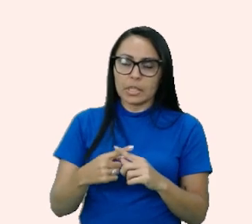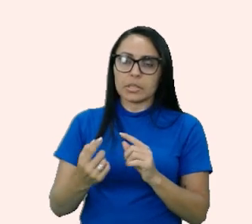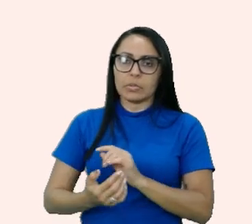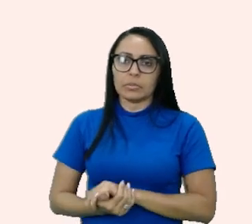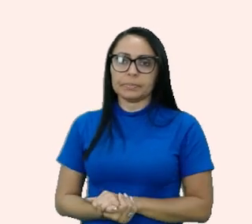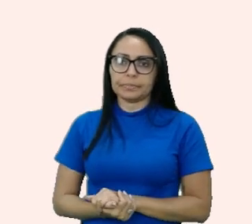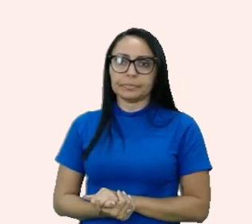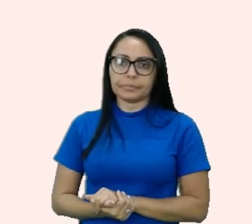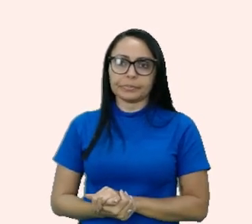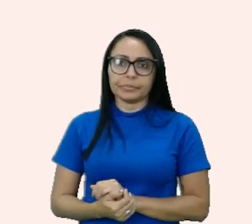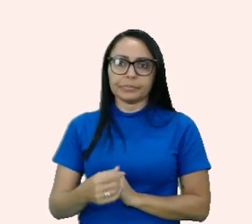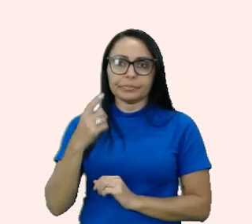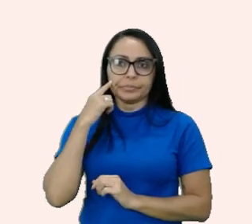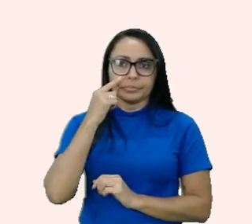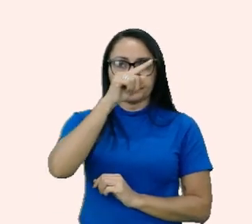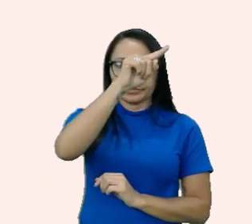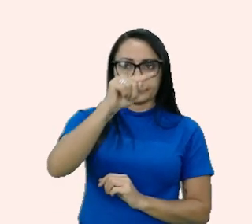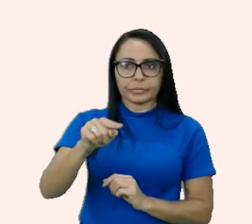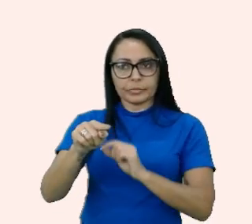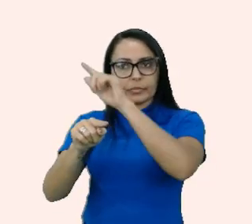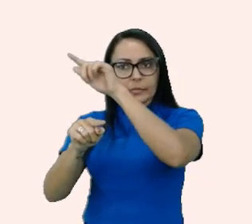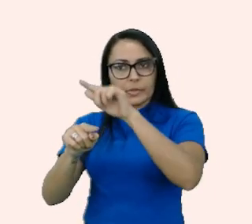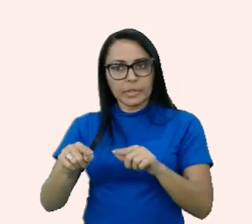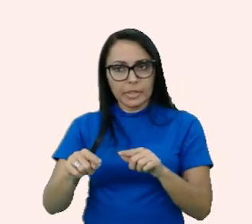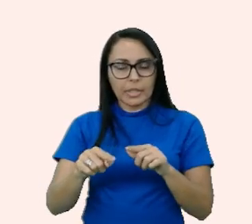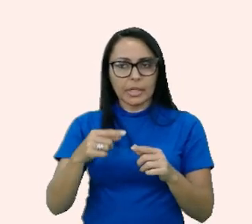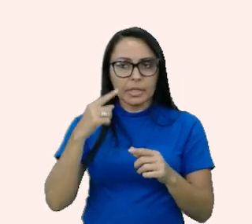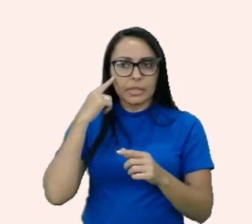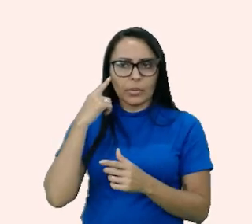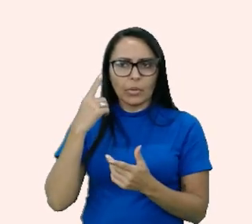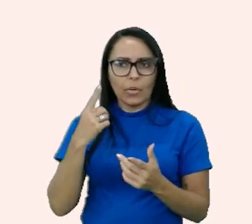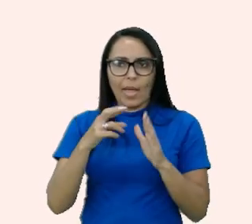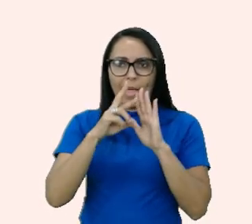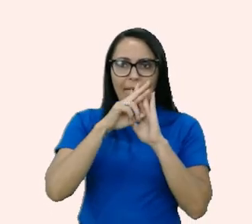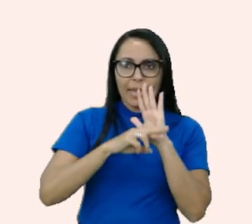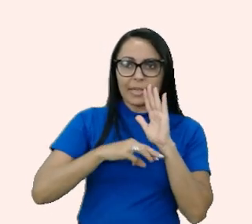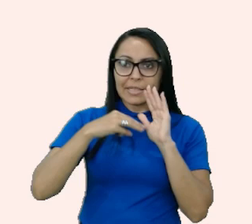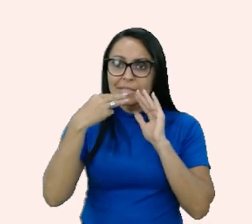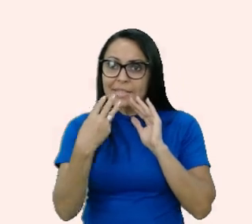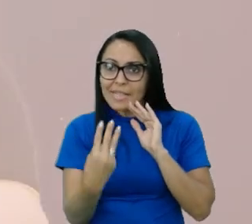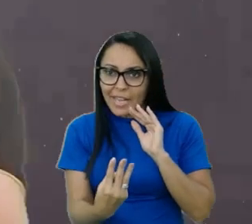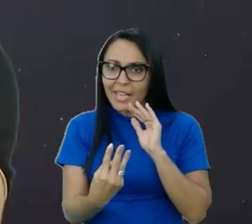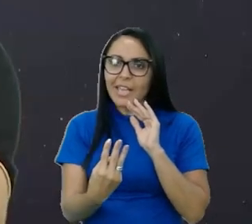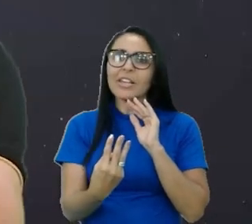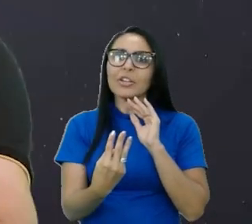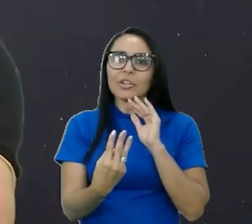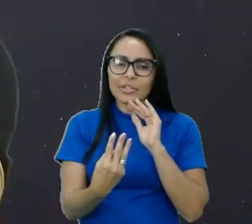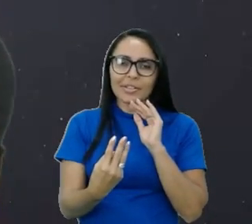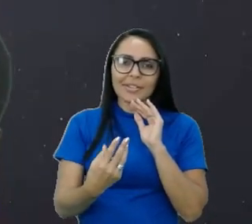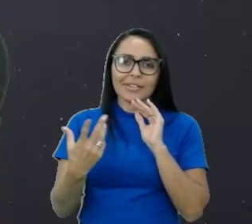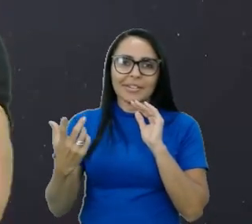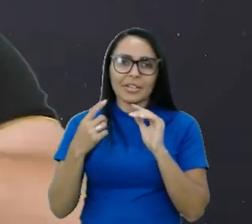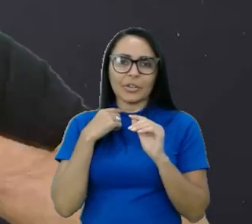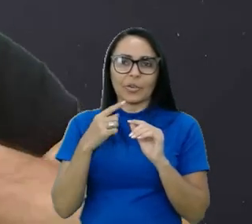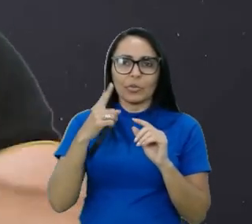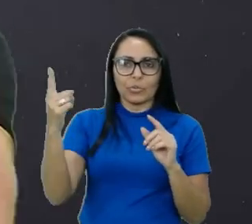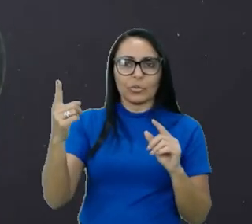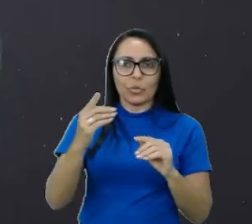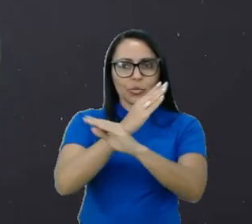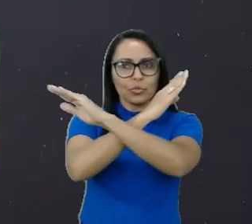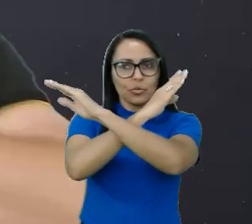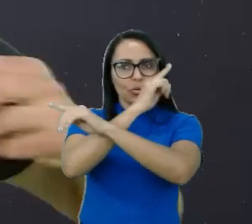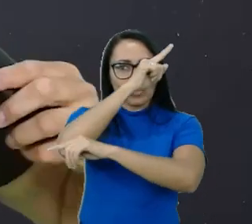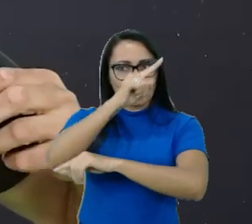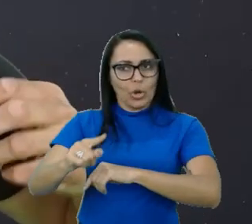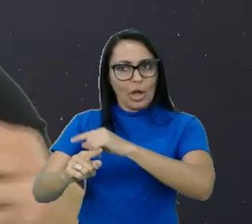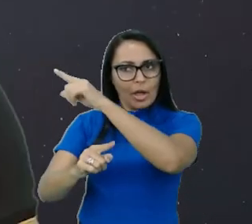a famosinha regrinha de 3. Tá lembrado, Roberto, na transmissão? A regrinha de 3 ou o show da Xuxa, ó.